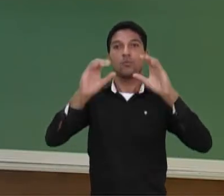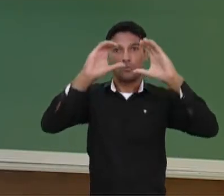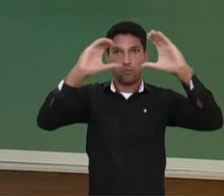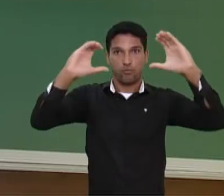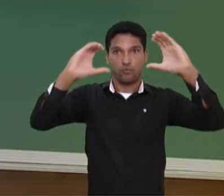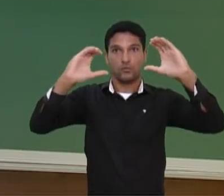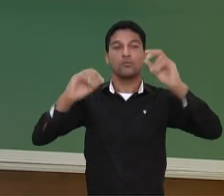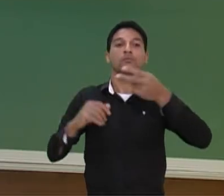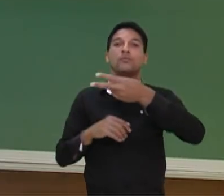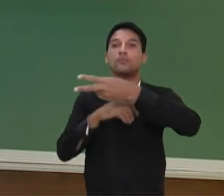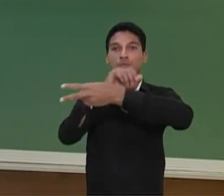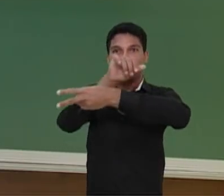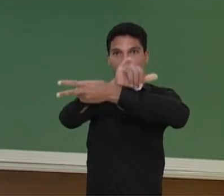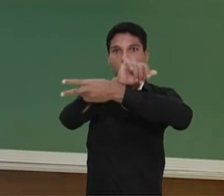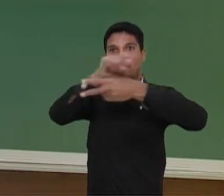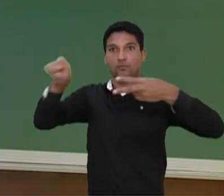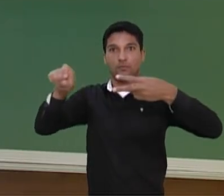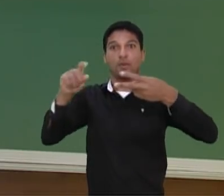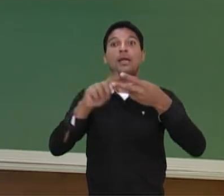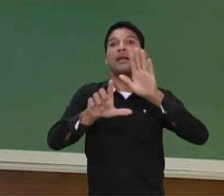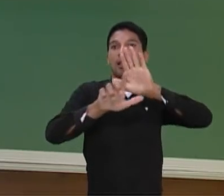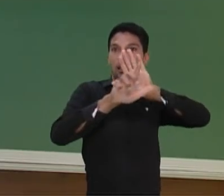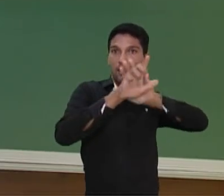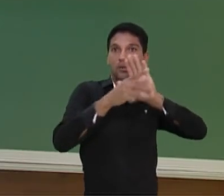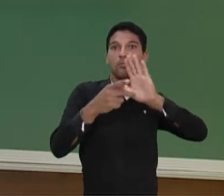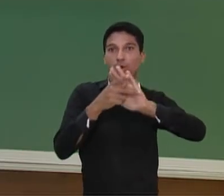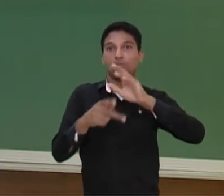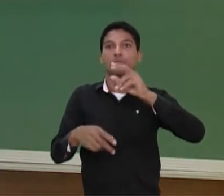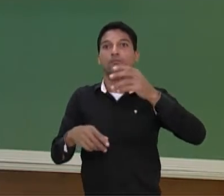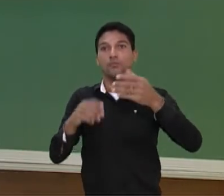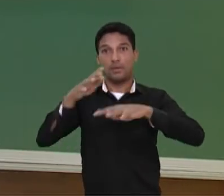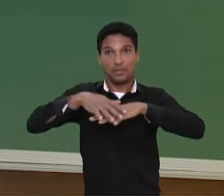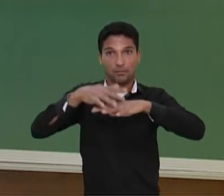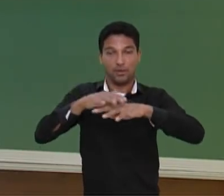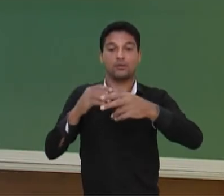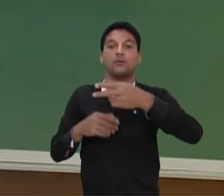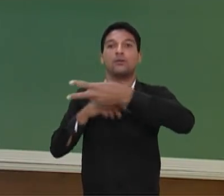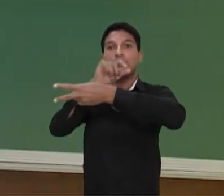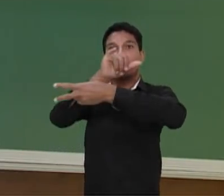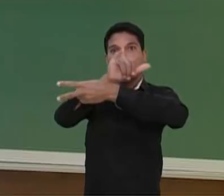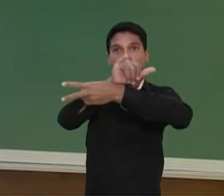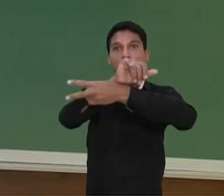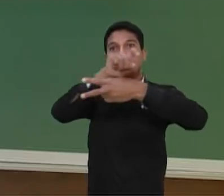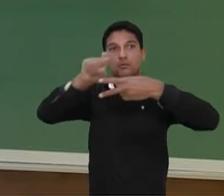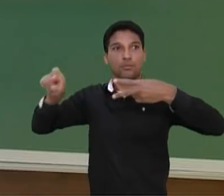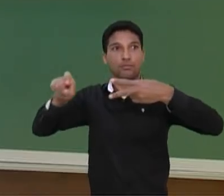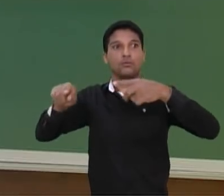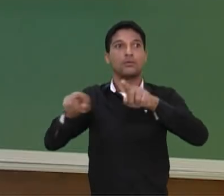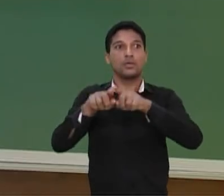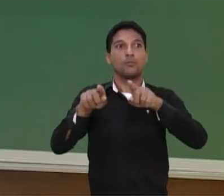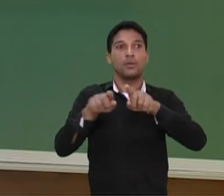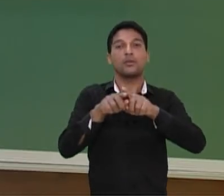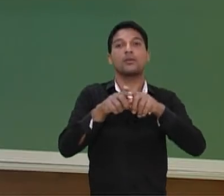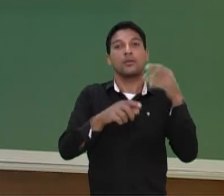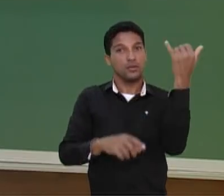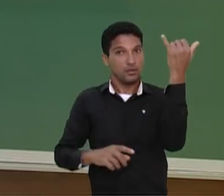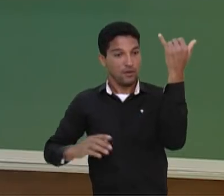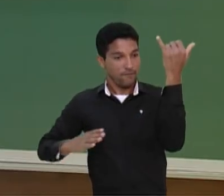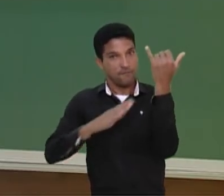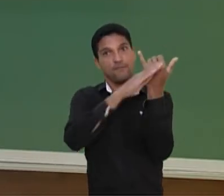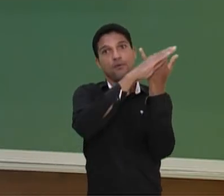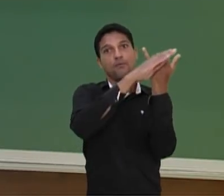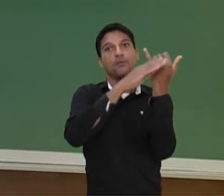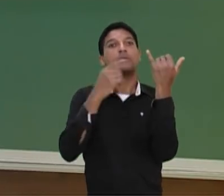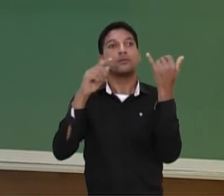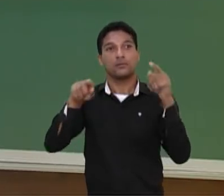quadrática, gráfico de função quadrática, sentido da concavidade da parábola, né? ênfase na interseção com o eixo y e coordenadas